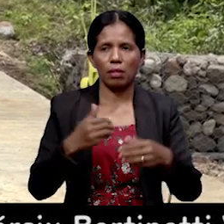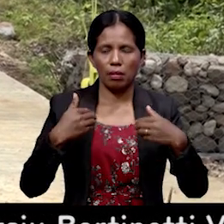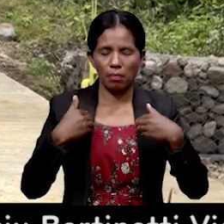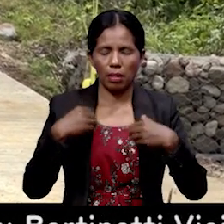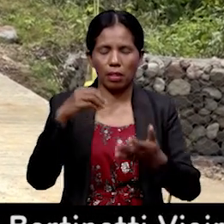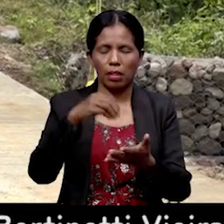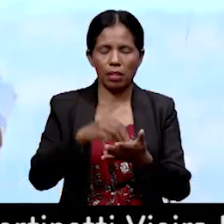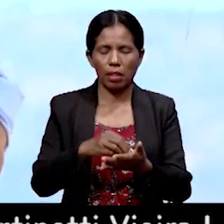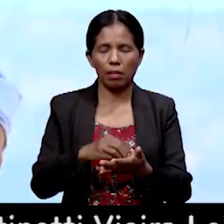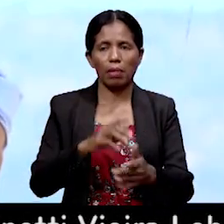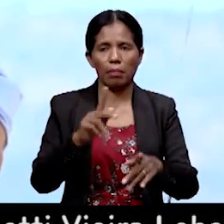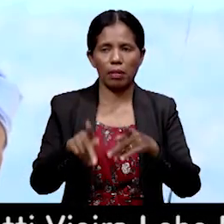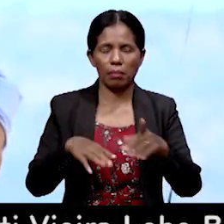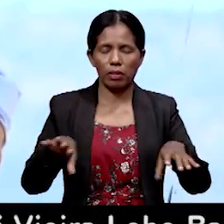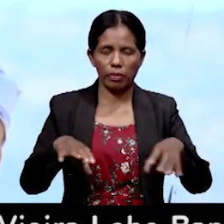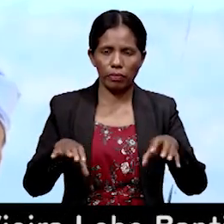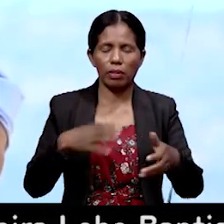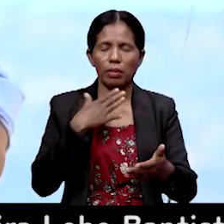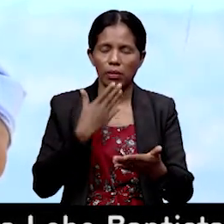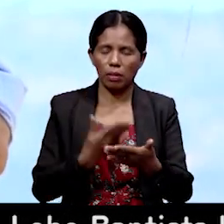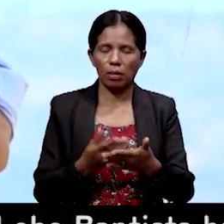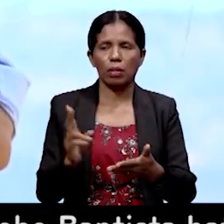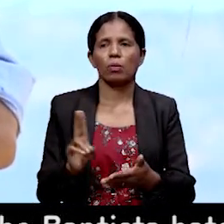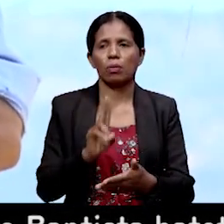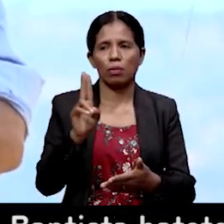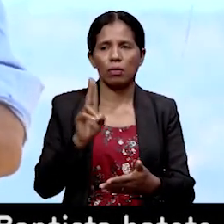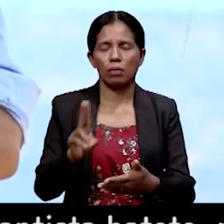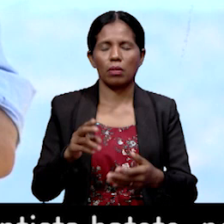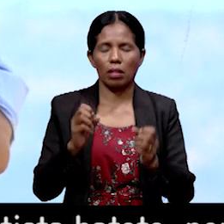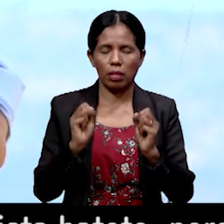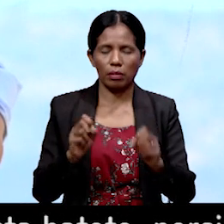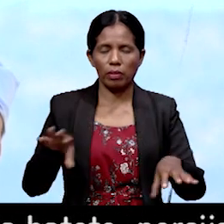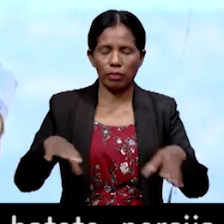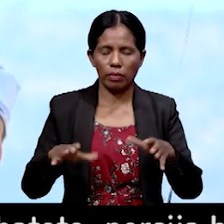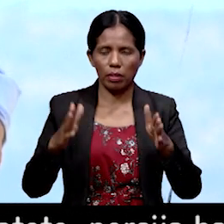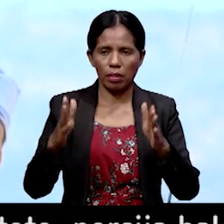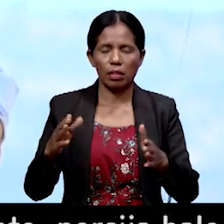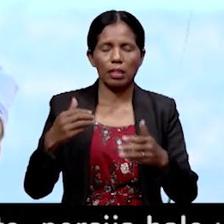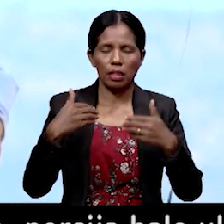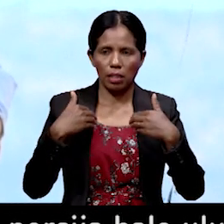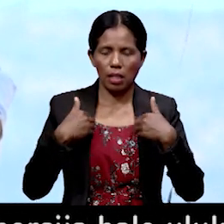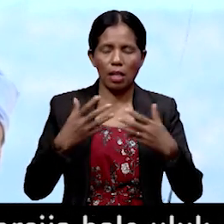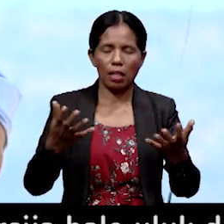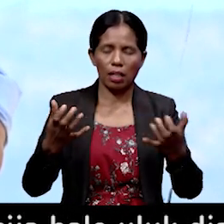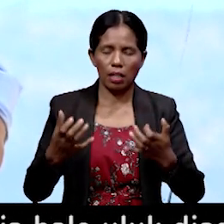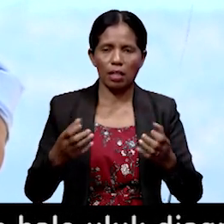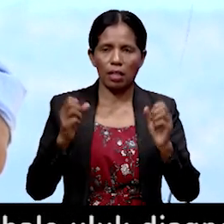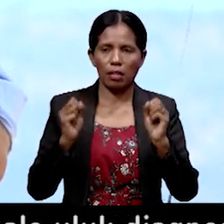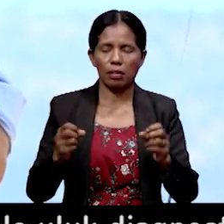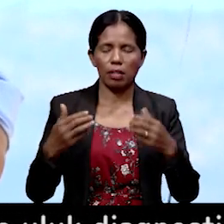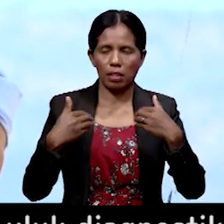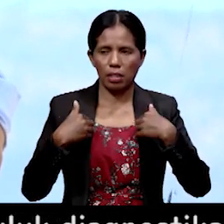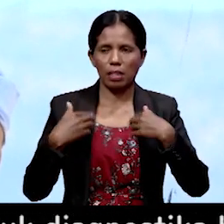emprego ecologicamente diac no usa mos recurso local nebe disponível ou maneira nebe